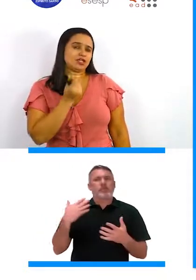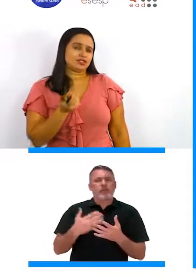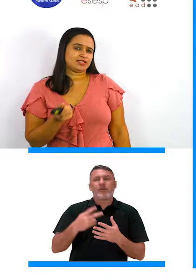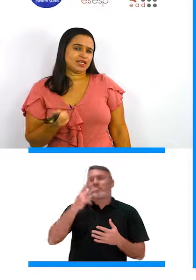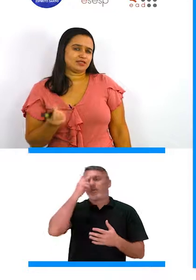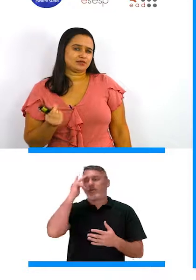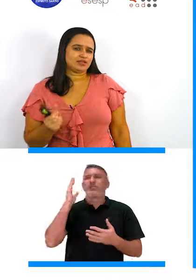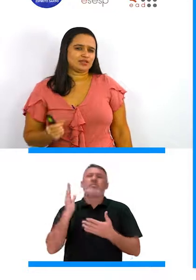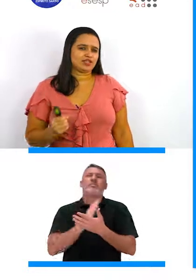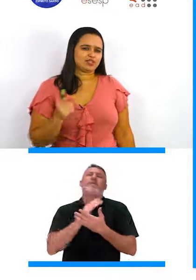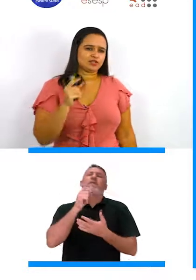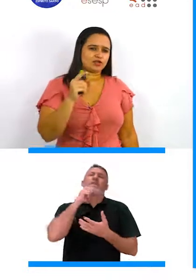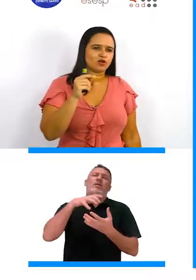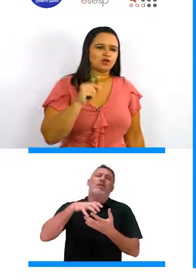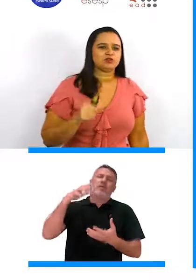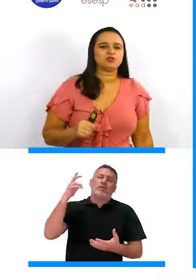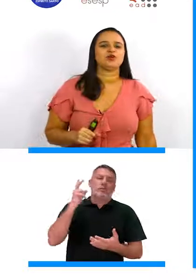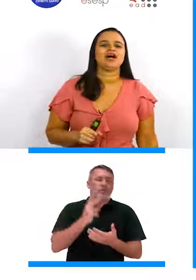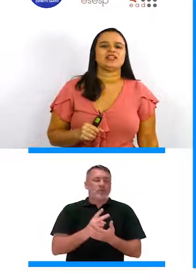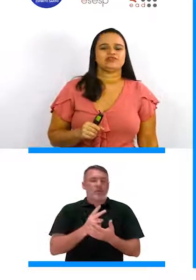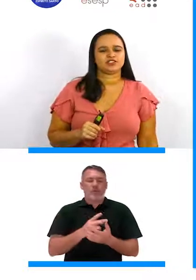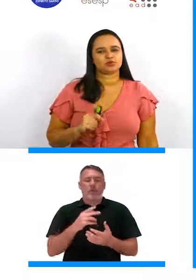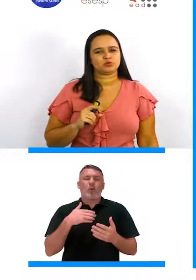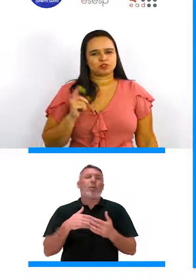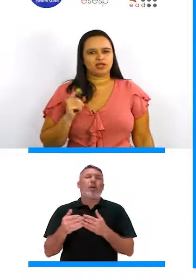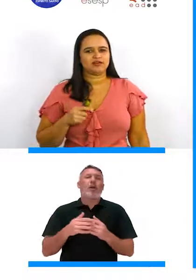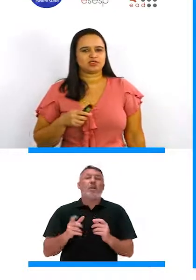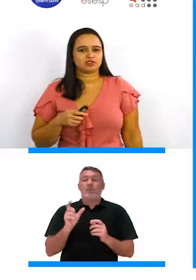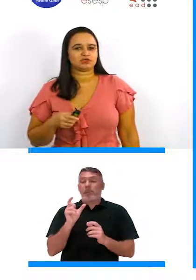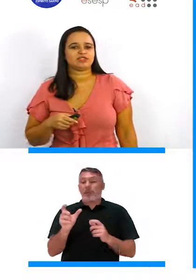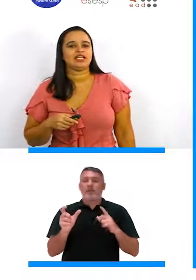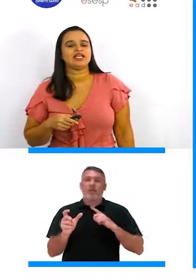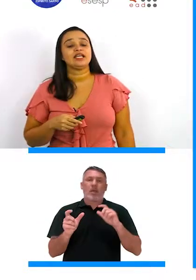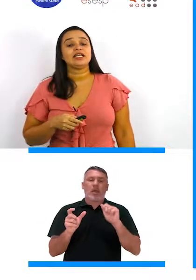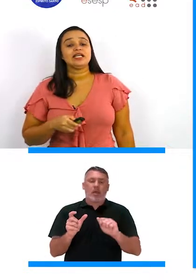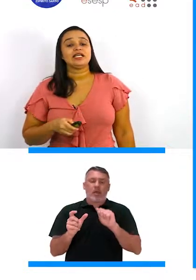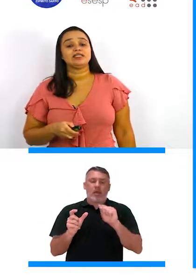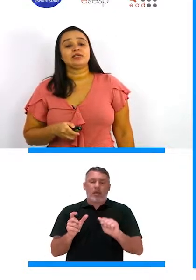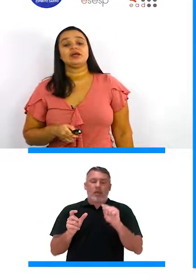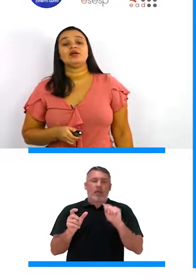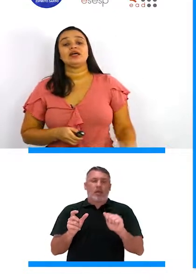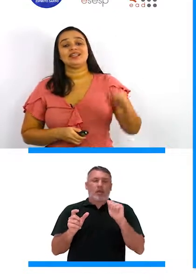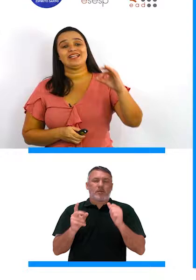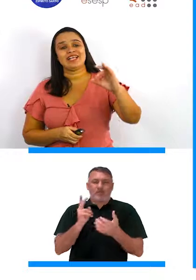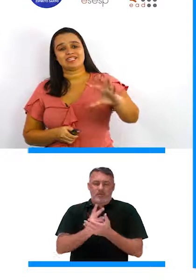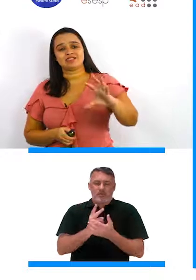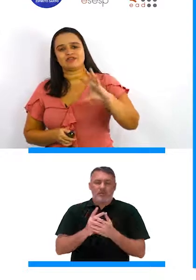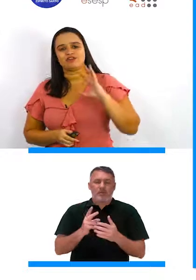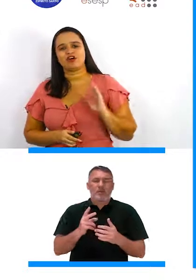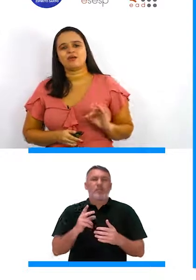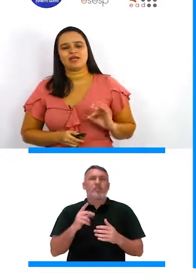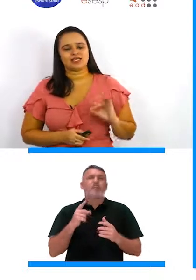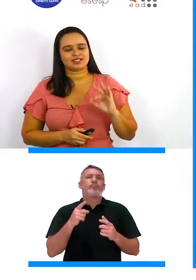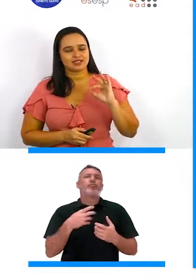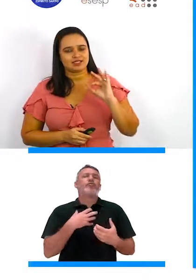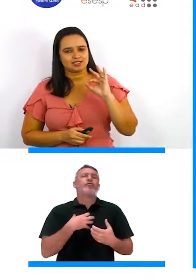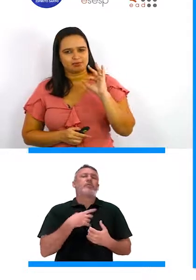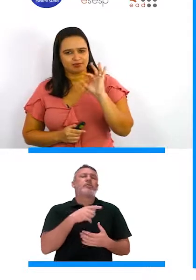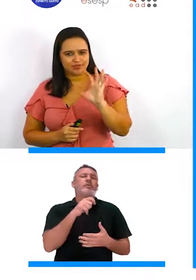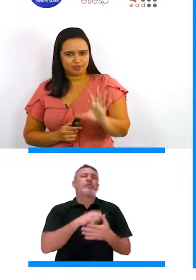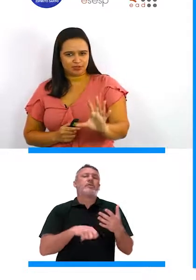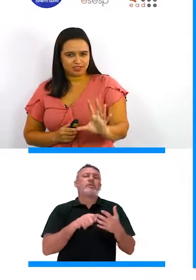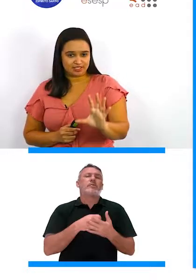menos escolarizadas e mais velhas, que colocam muito A na frente de algumas palavras que não tem, né? Então, essa forma,